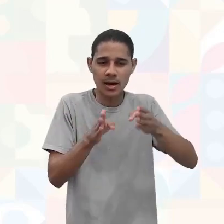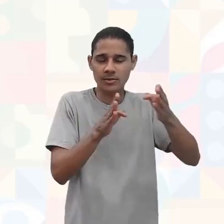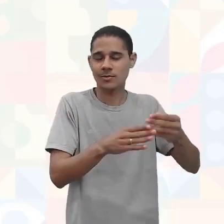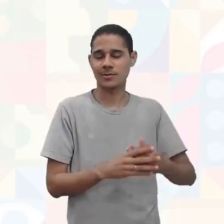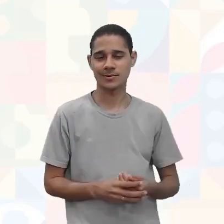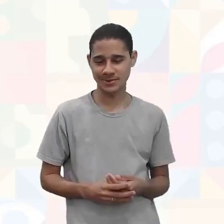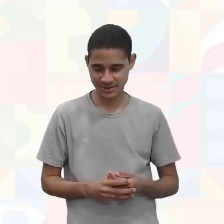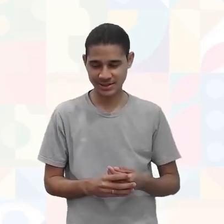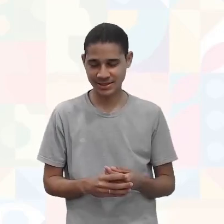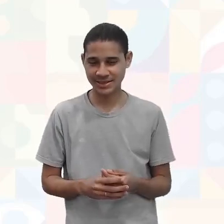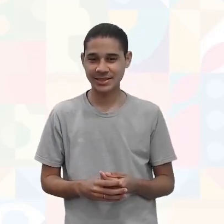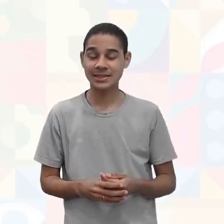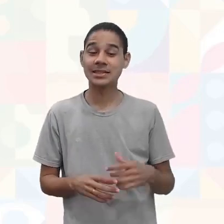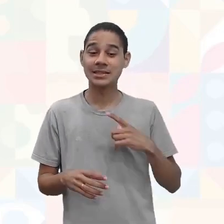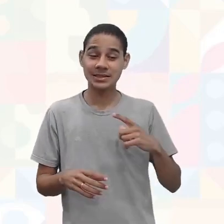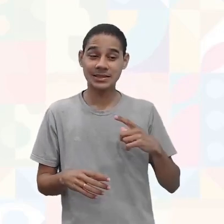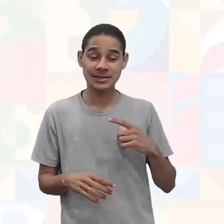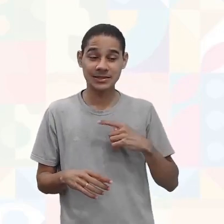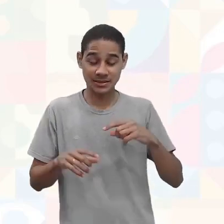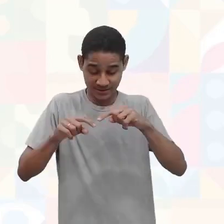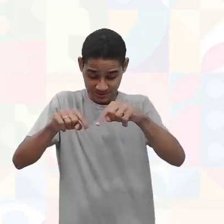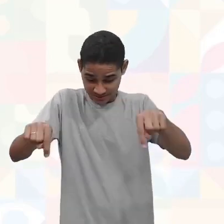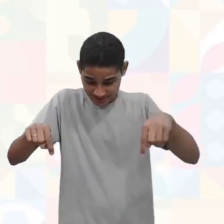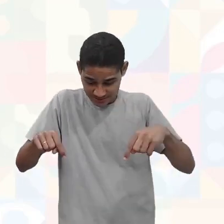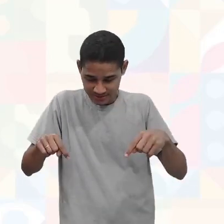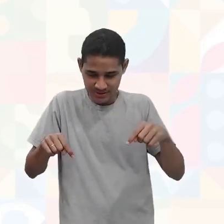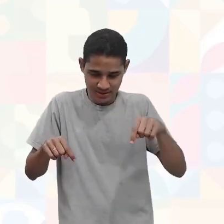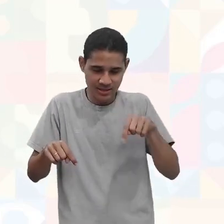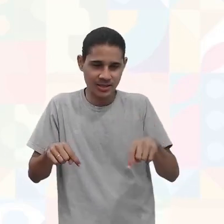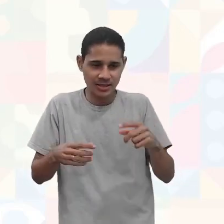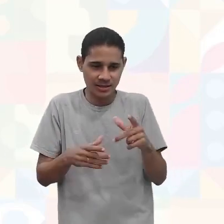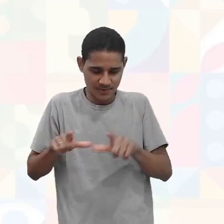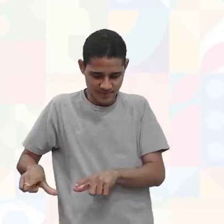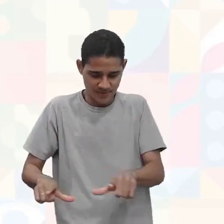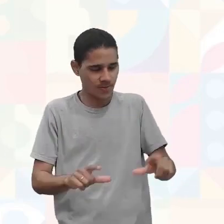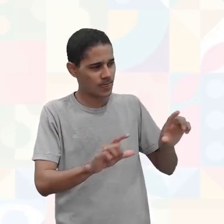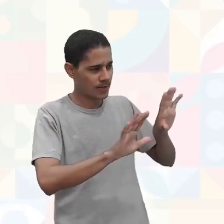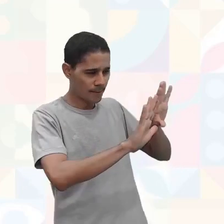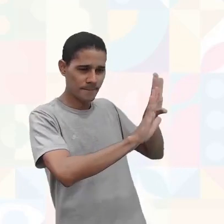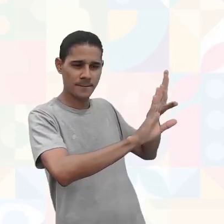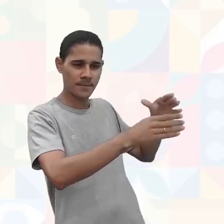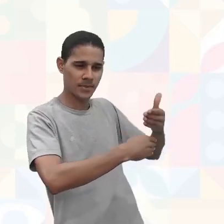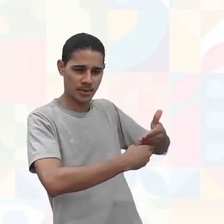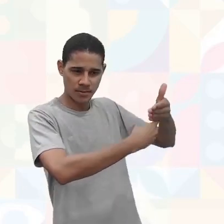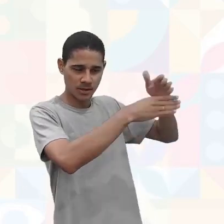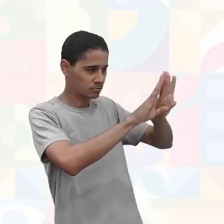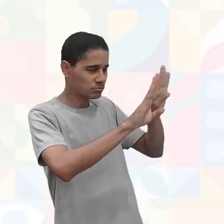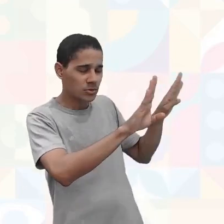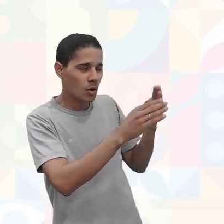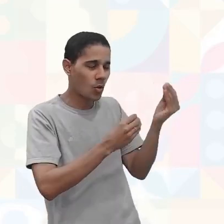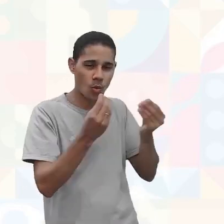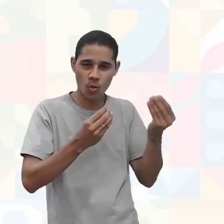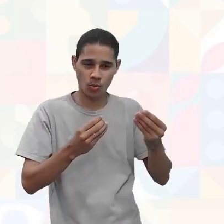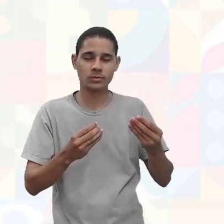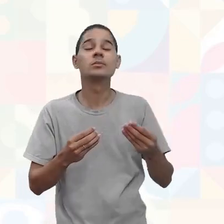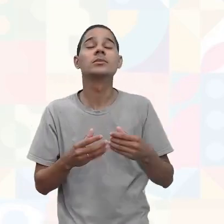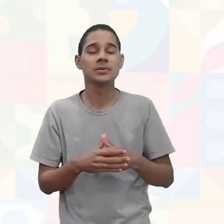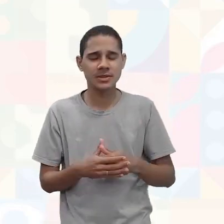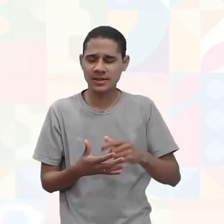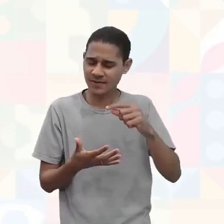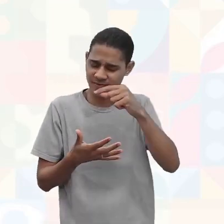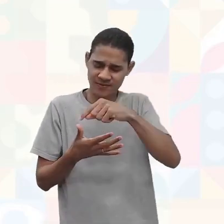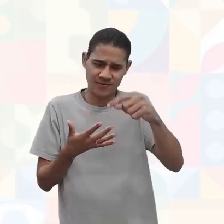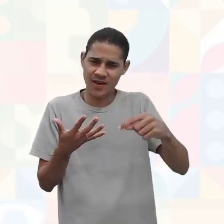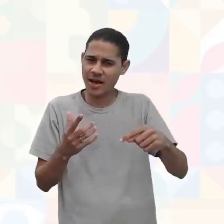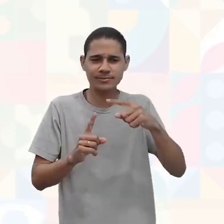inserido esse desenho desses revestimentos, tanto no piso como na parede. São vários tipos